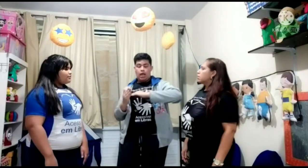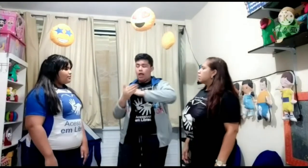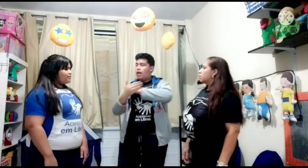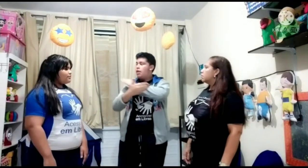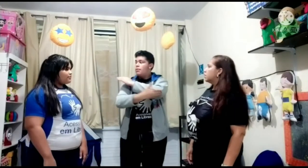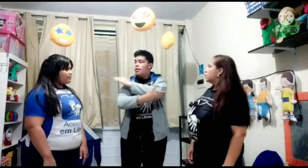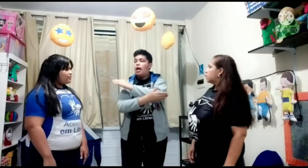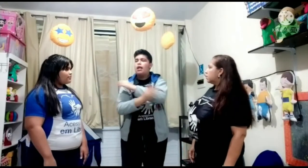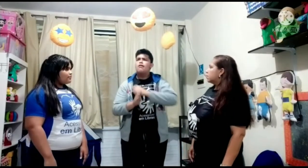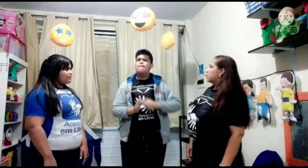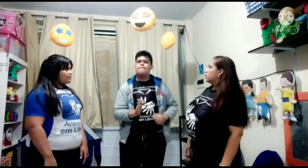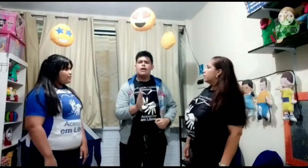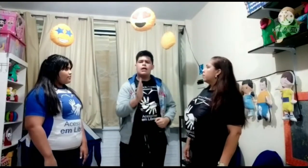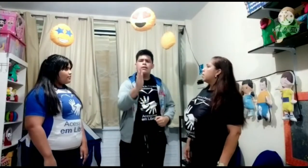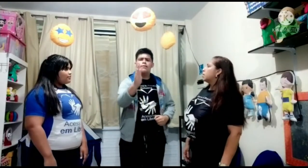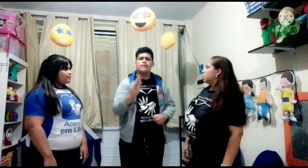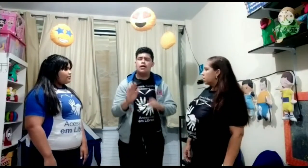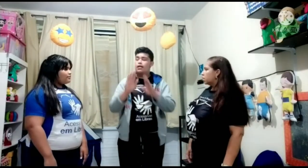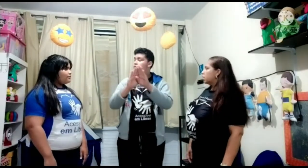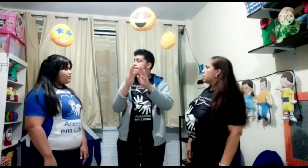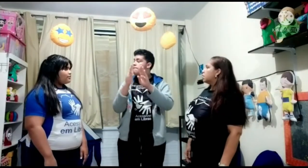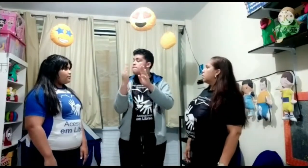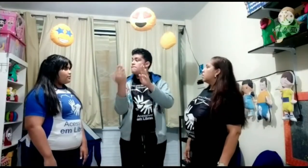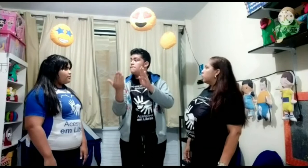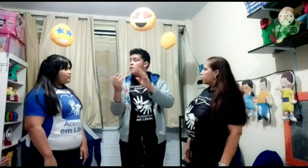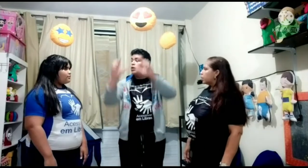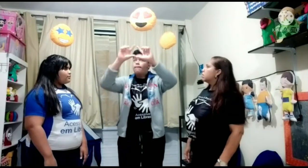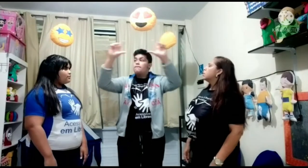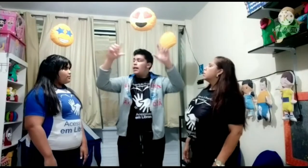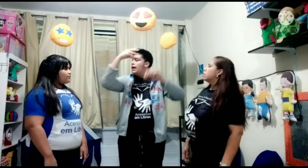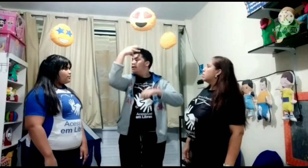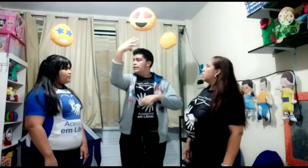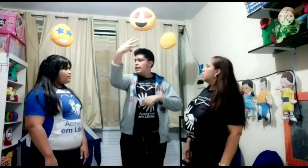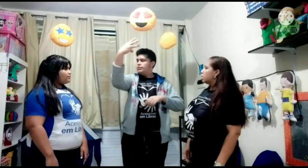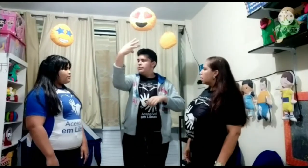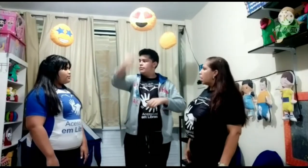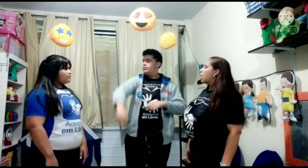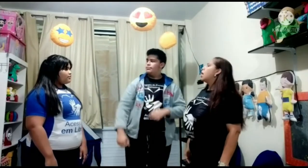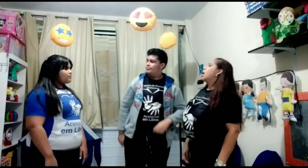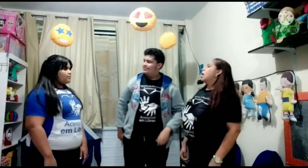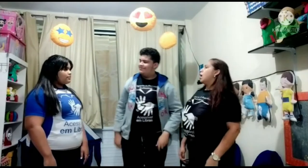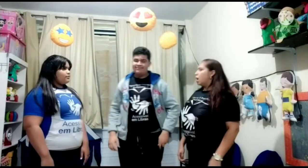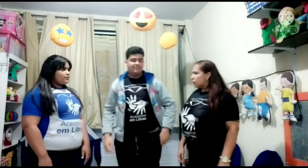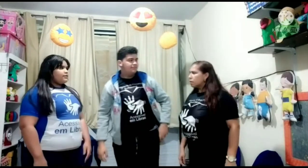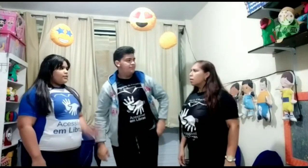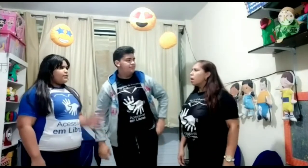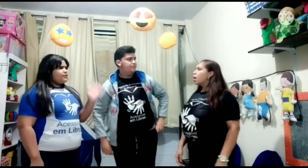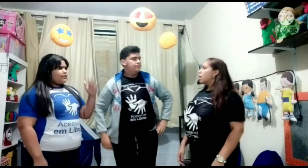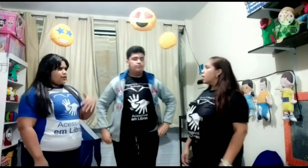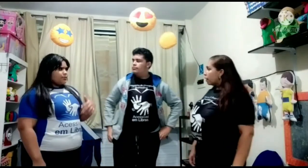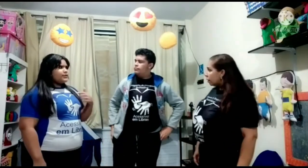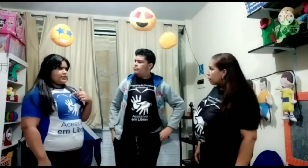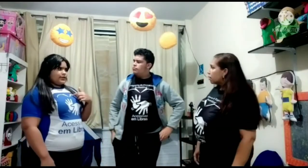segundo andar. Você vira para a esquerda e encontrará uma porta com a placa